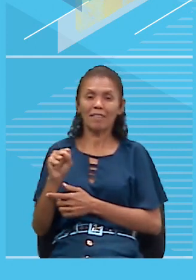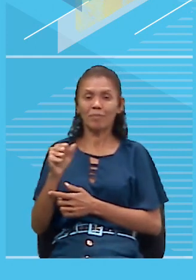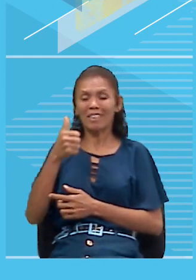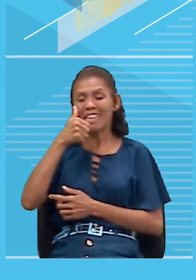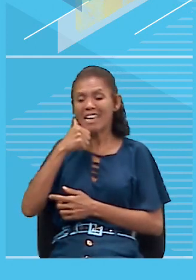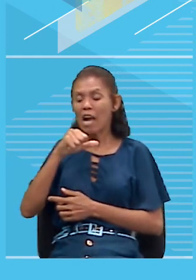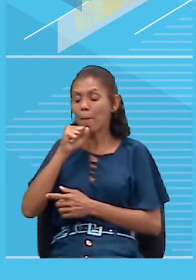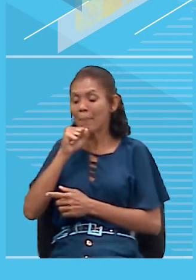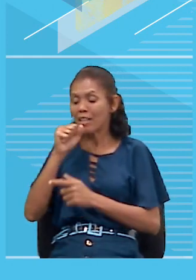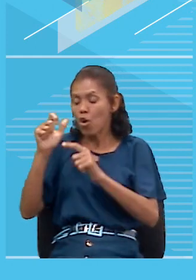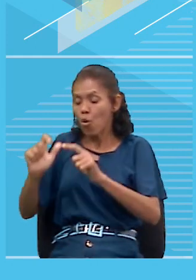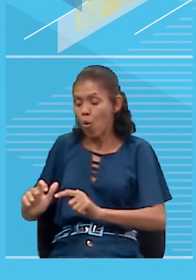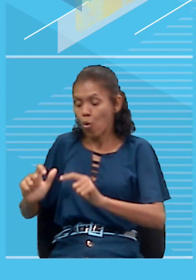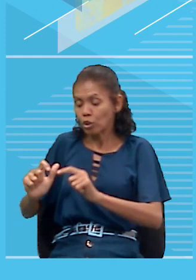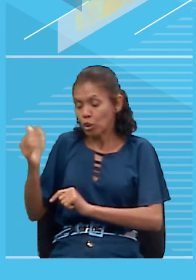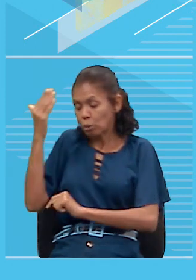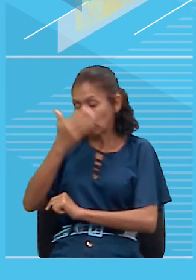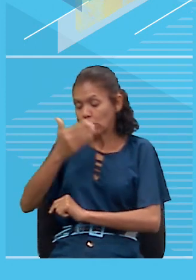não vê esse menino com essa arma professor